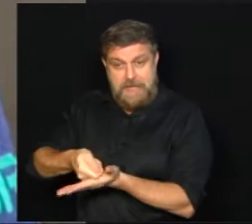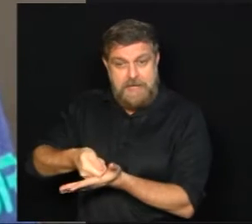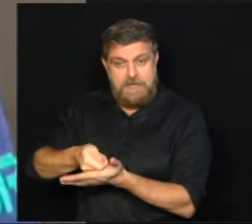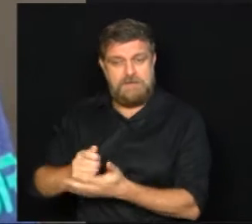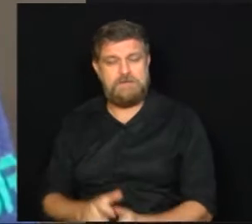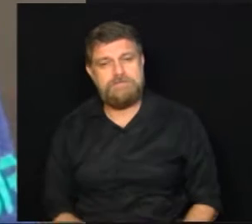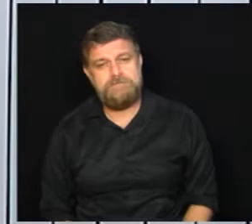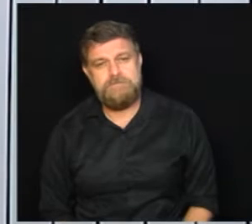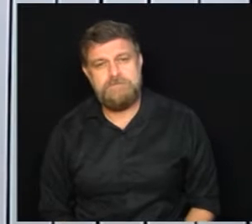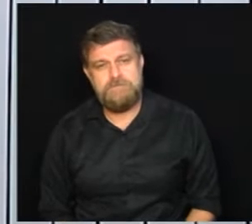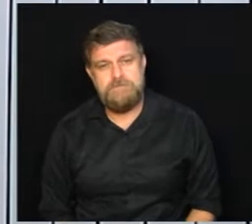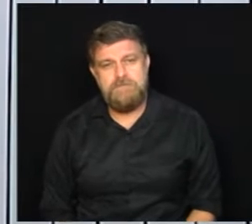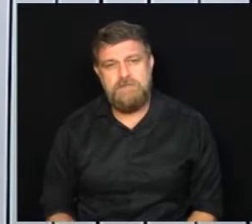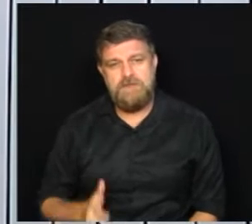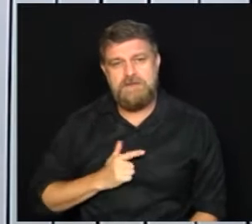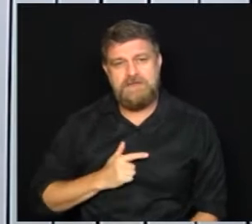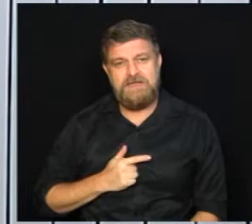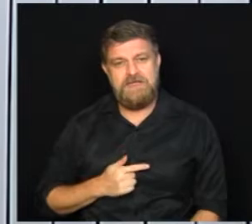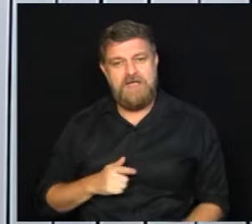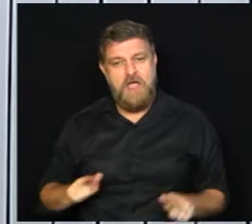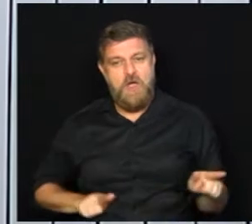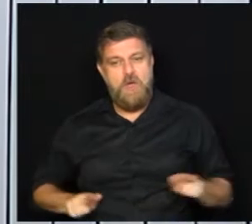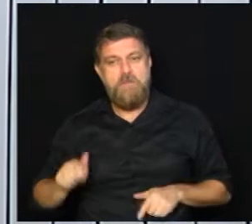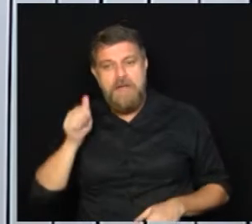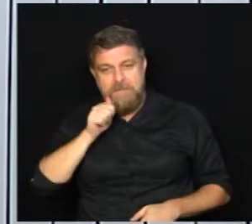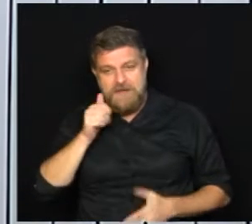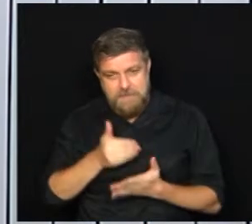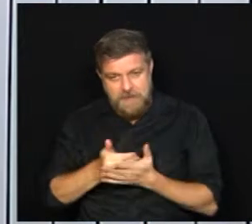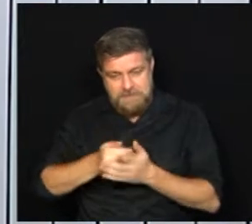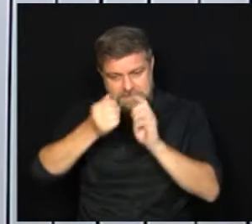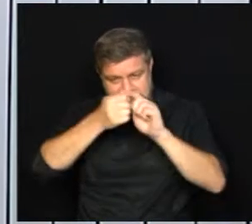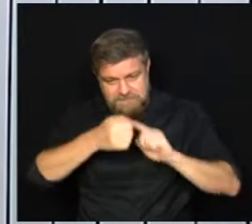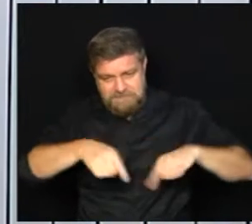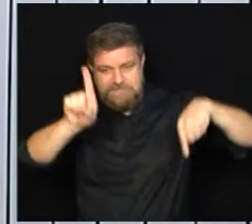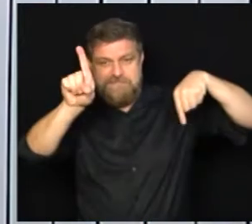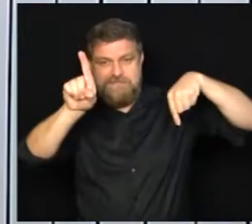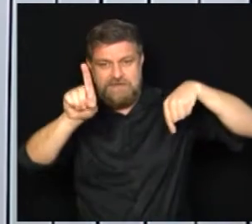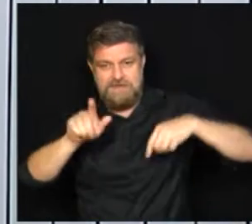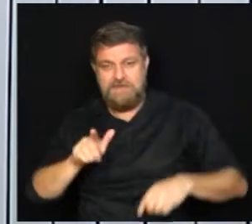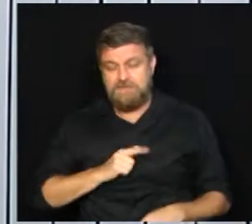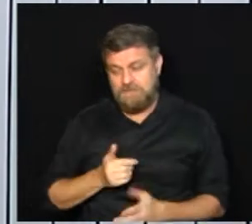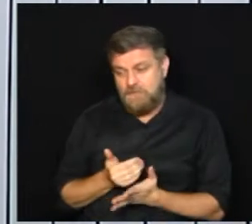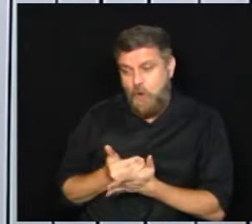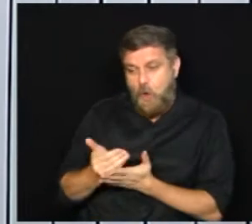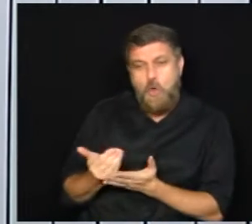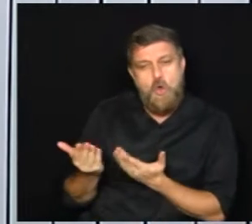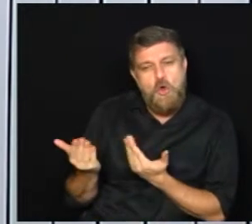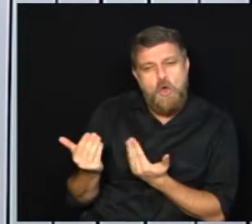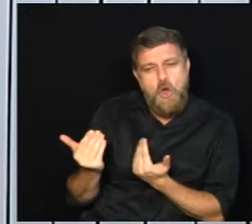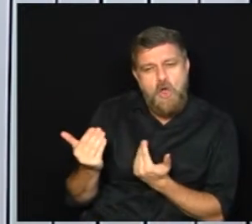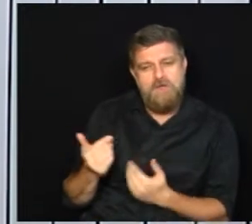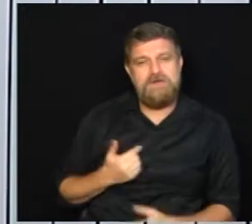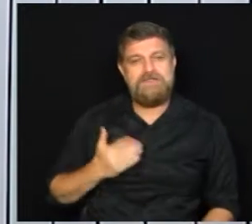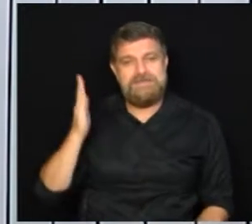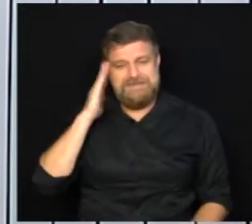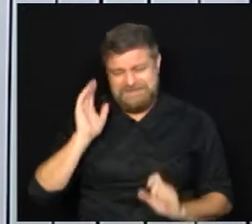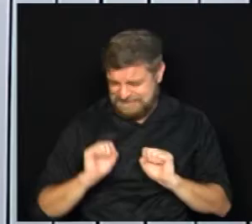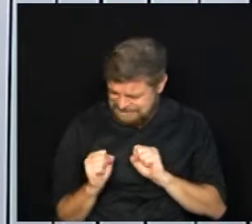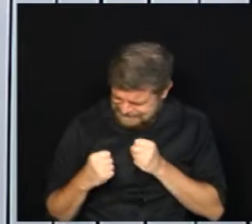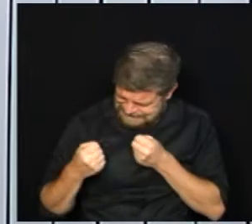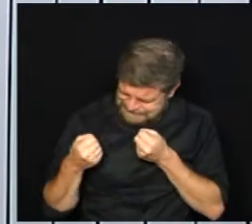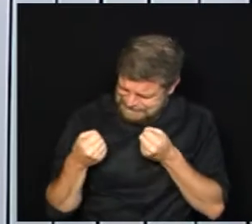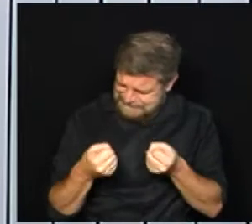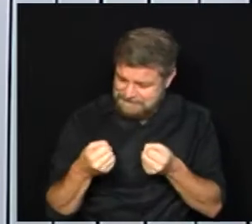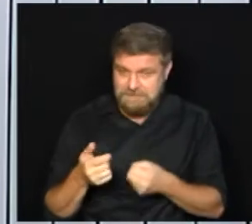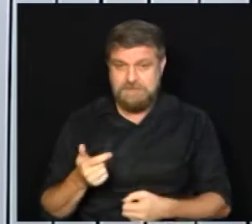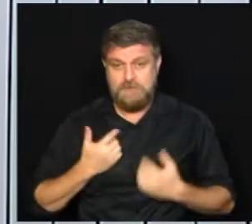E eu tenho uma prima que também ela começou na ginástica muito cedo, então eu sei que é um esforço muito grande